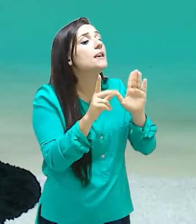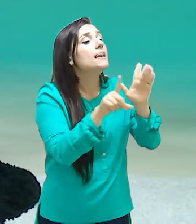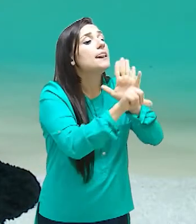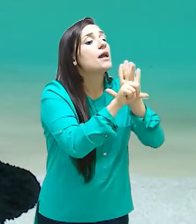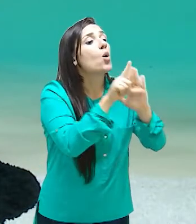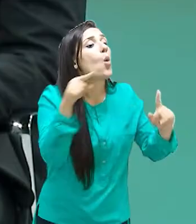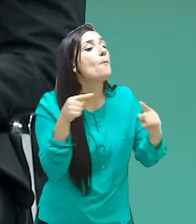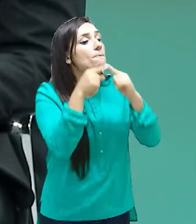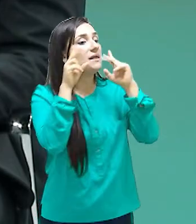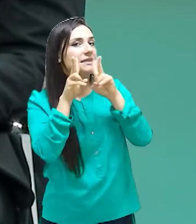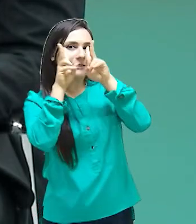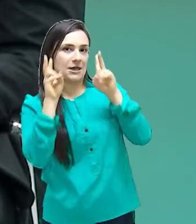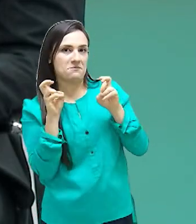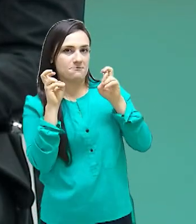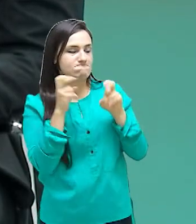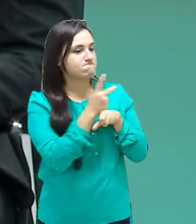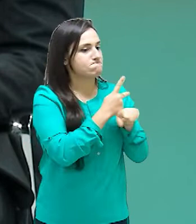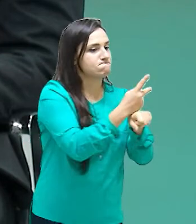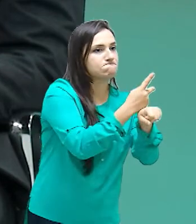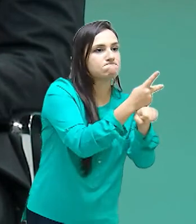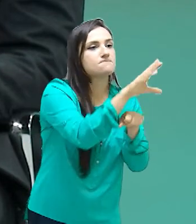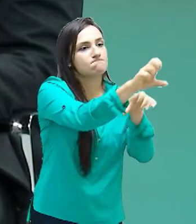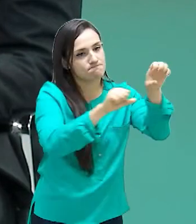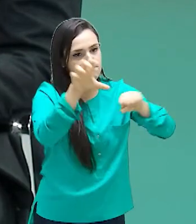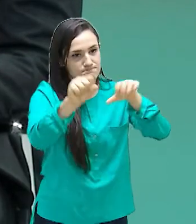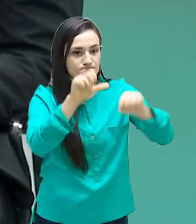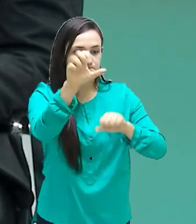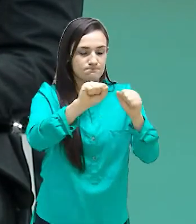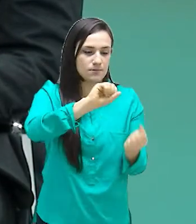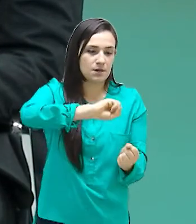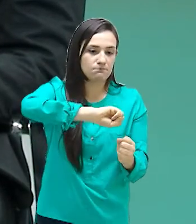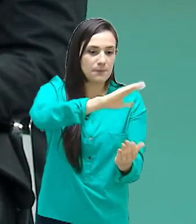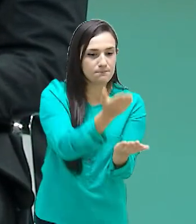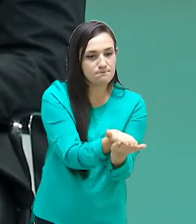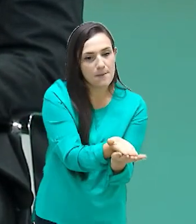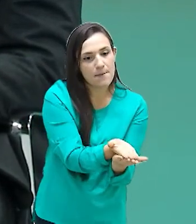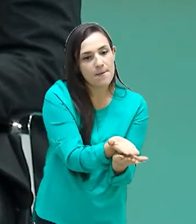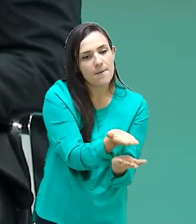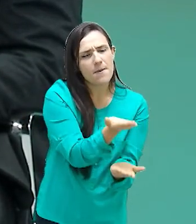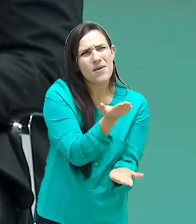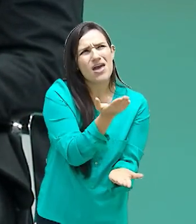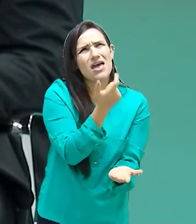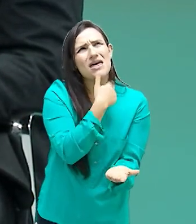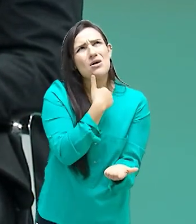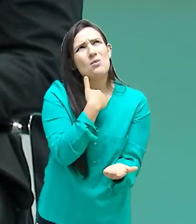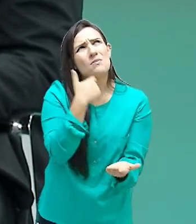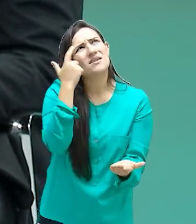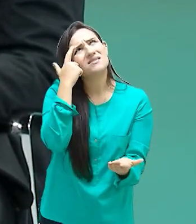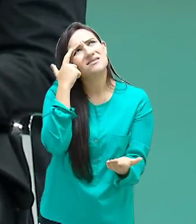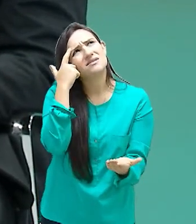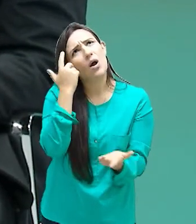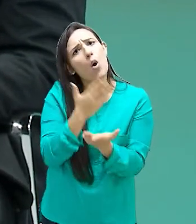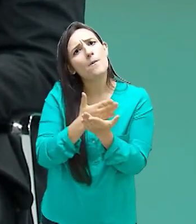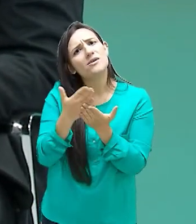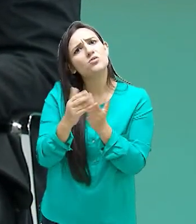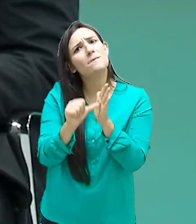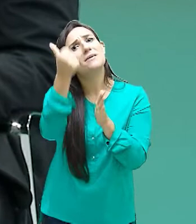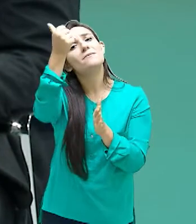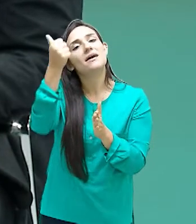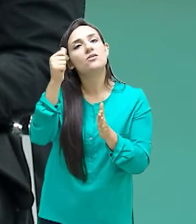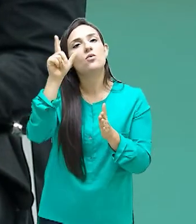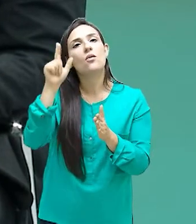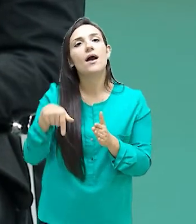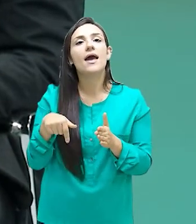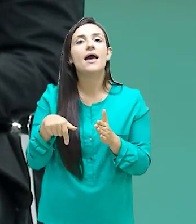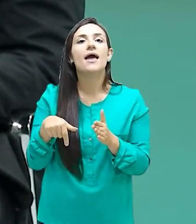escolhido. A inspiração inicial, me parece que foi o Código de Defesa do Consumidor